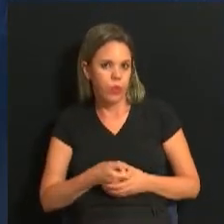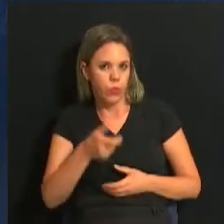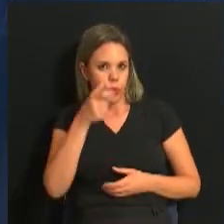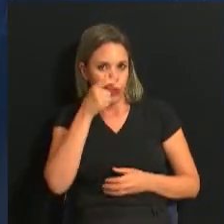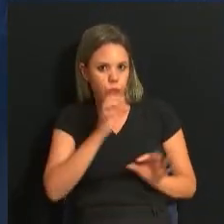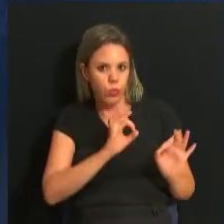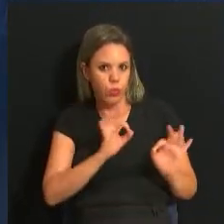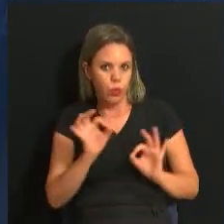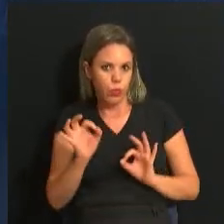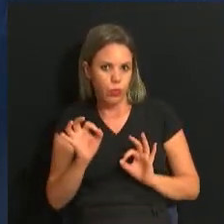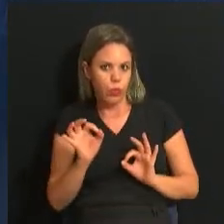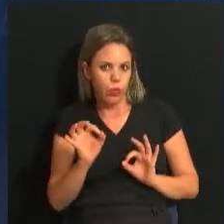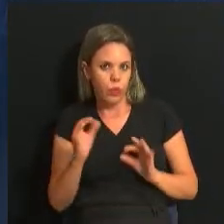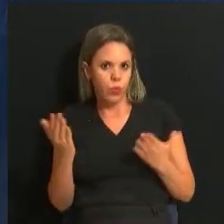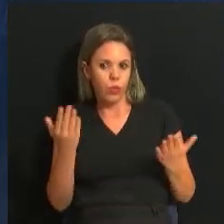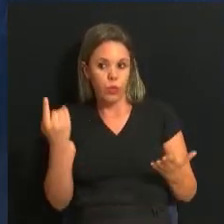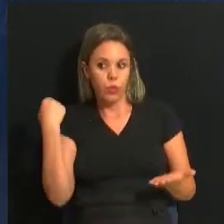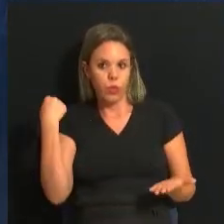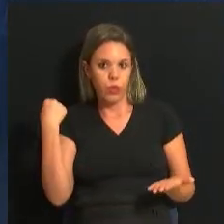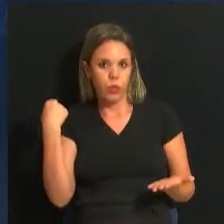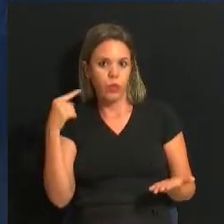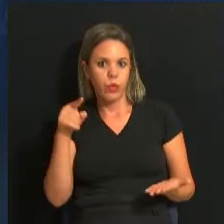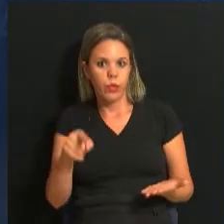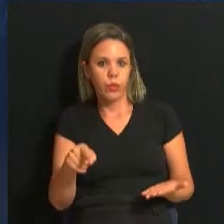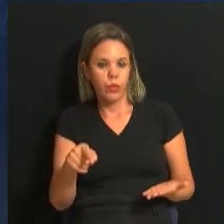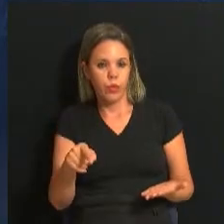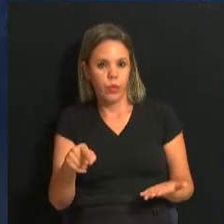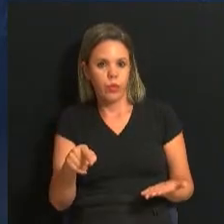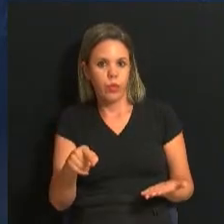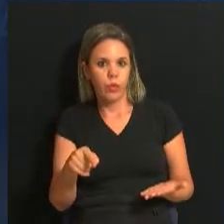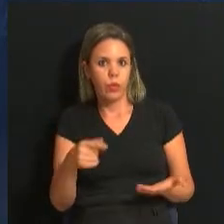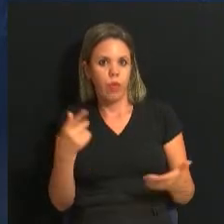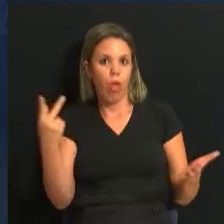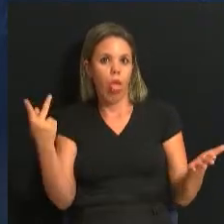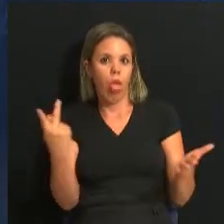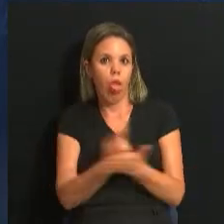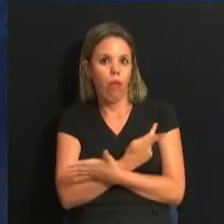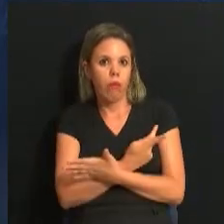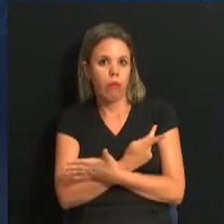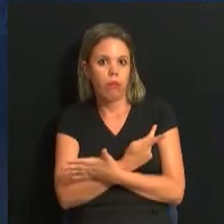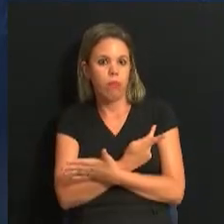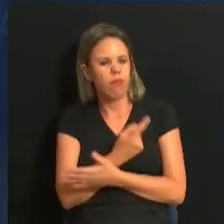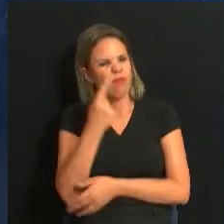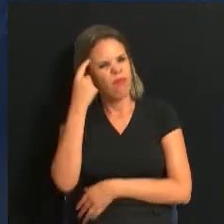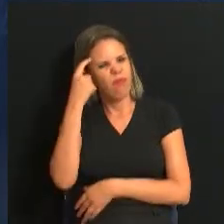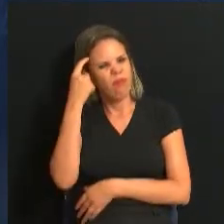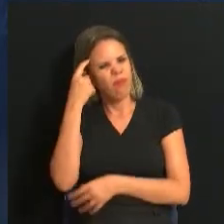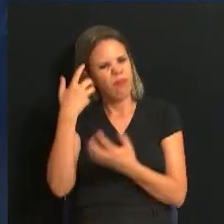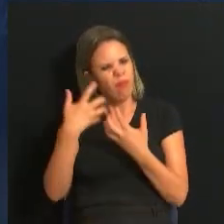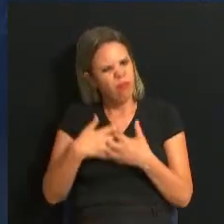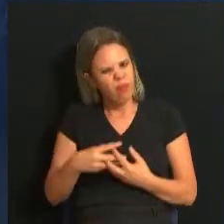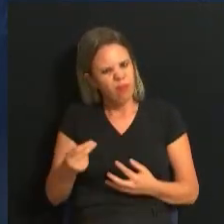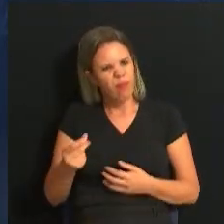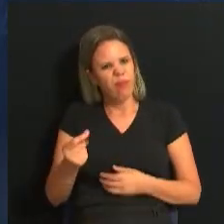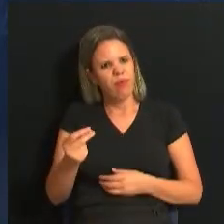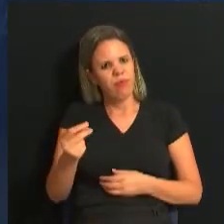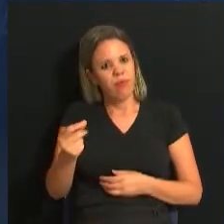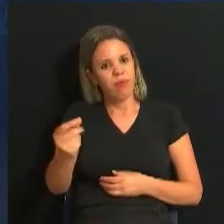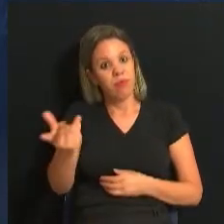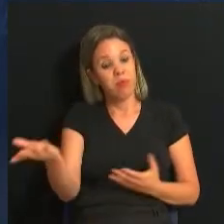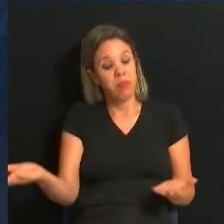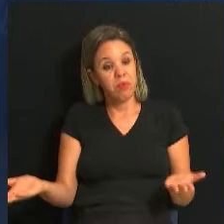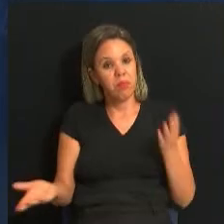acompanhando, qual foi a última vez que você cometeu um erro e ficou pensando nele durante muito